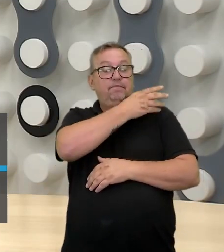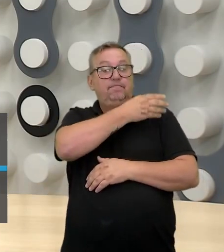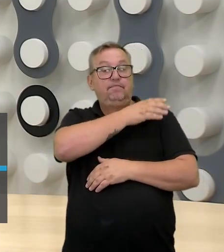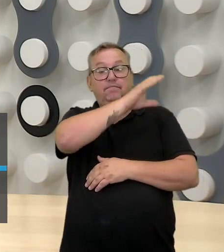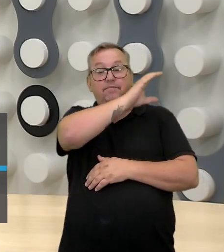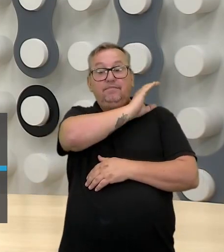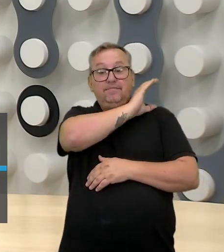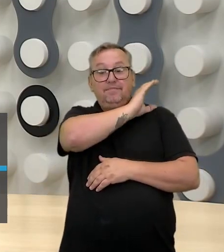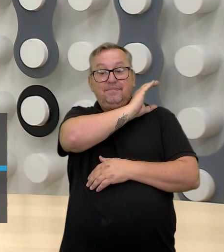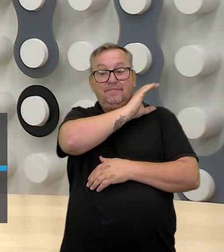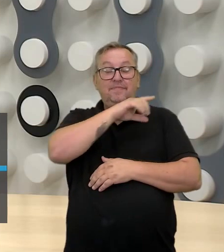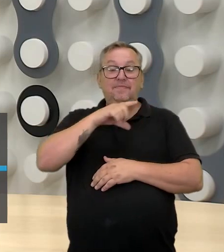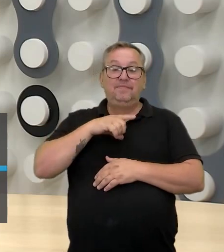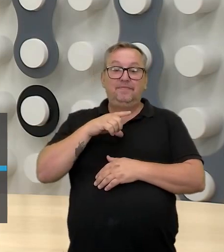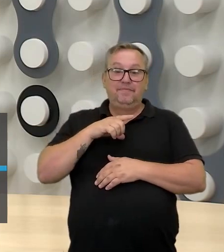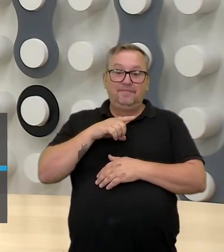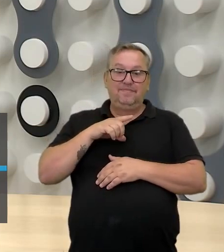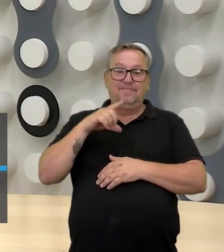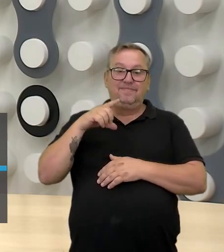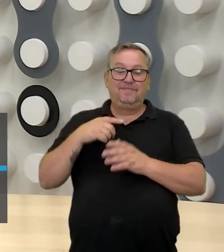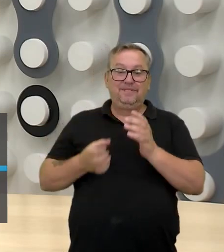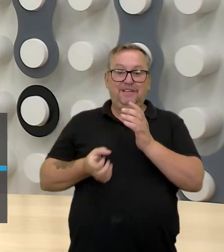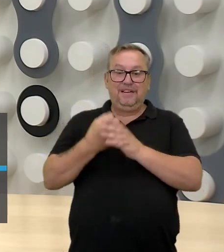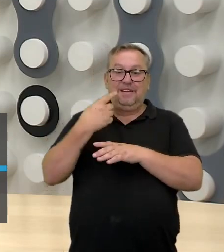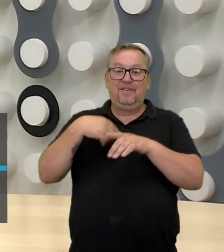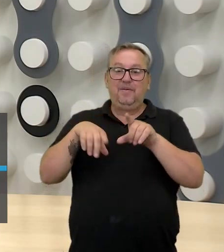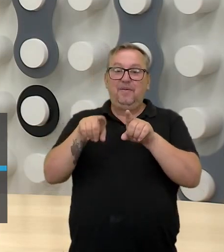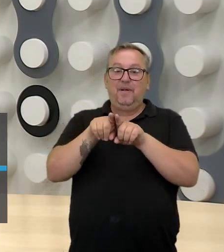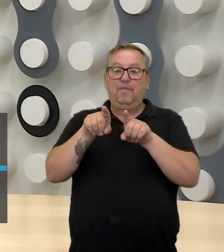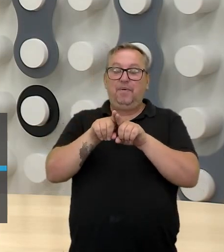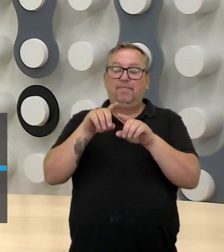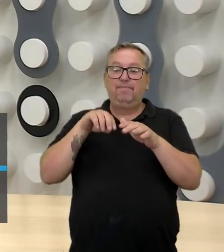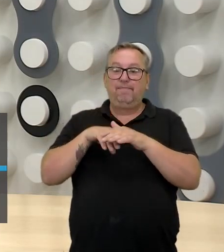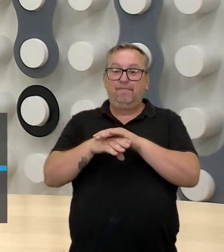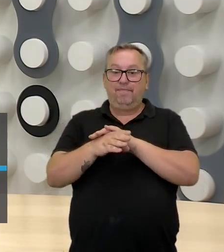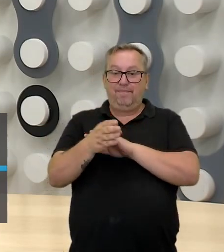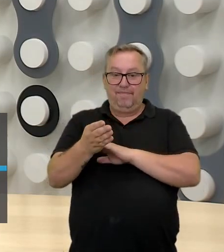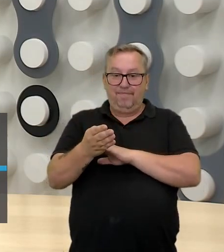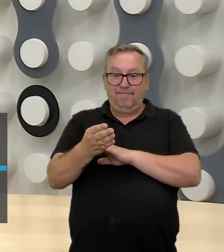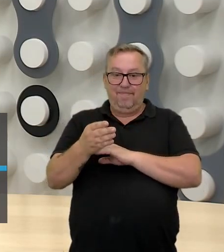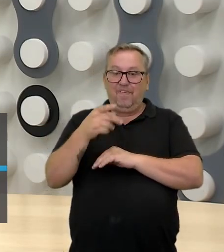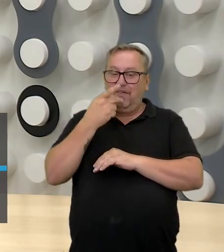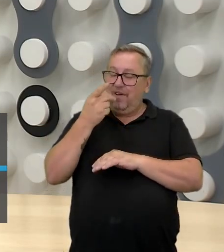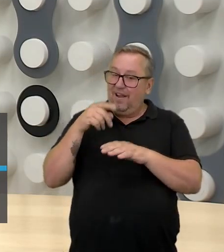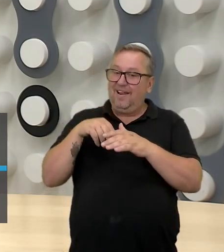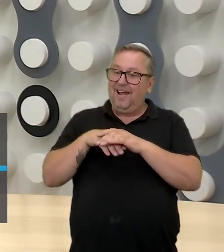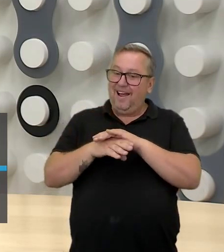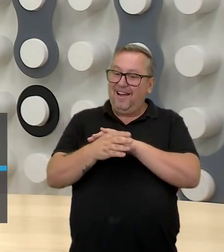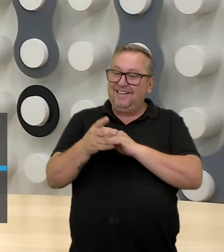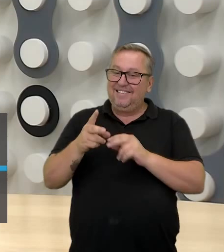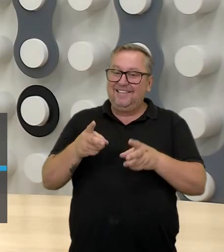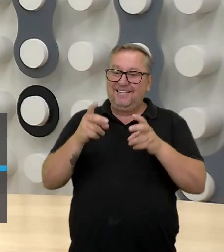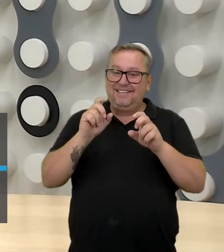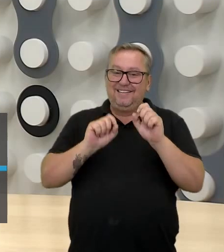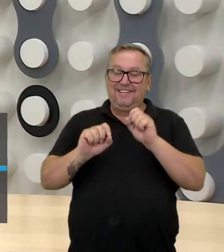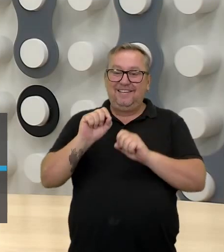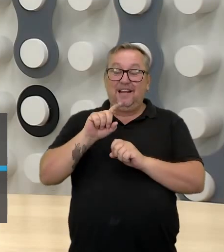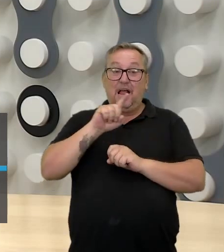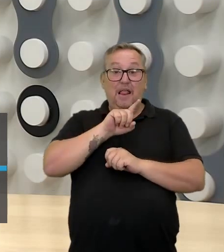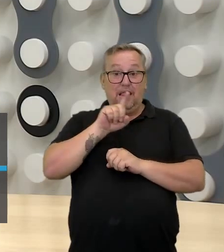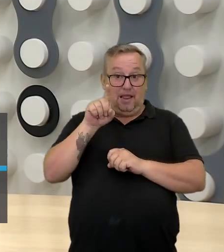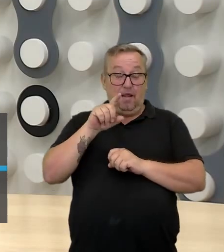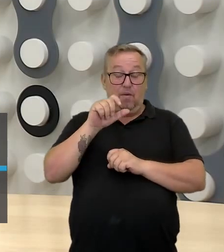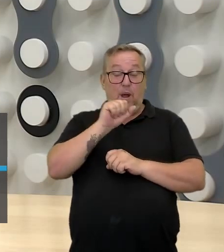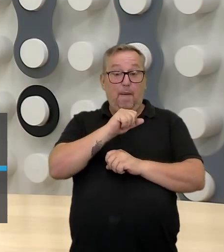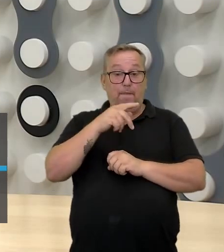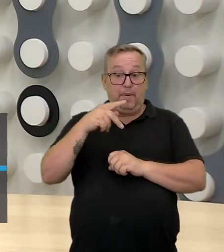se acostumando com elas e criando esse hábito. Por falar em criar em hábito, né, vocês devem ter percebido que lá no aplicativo,